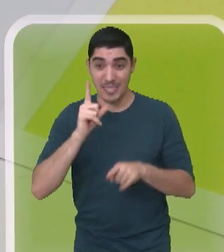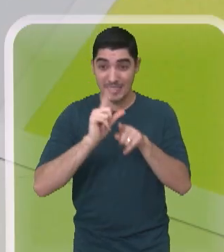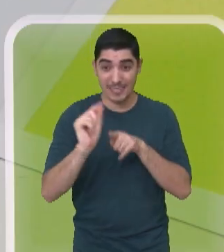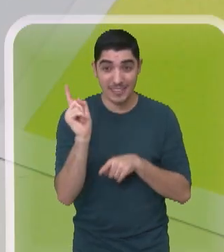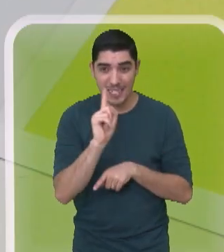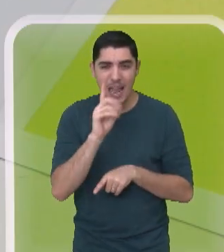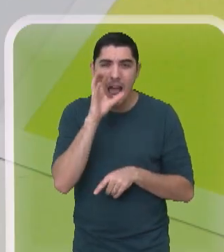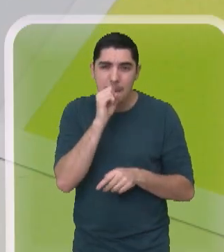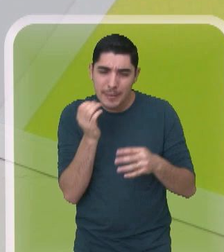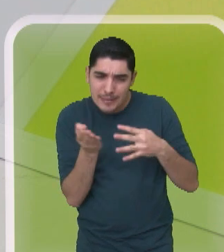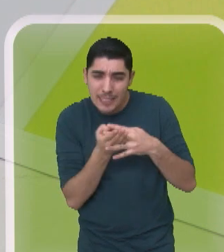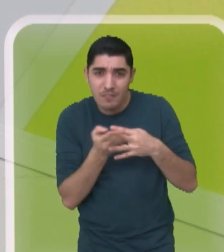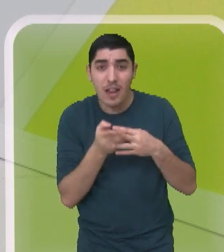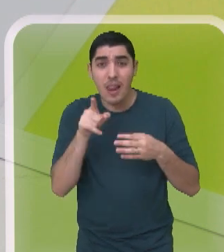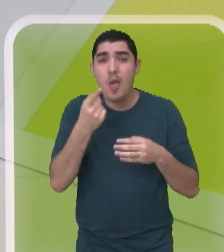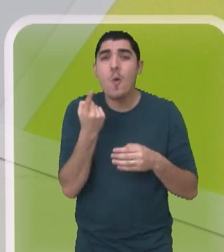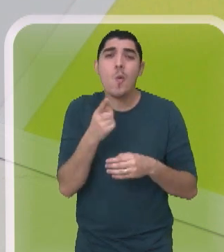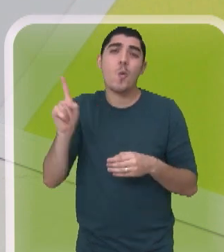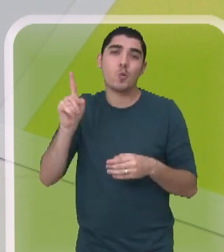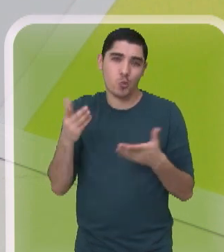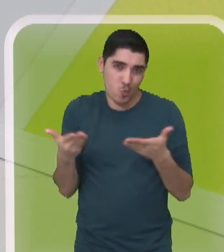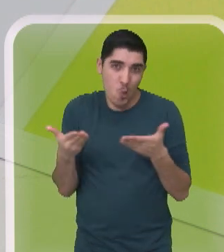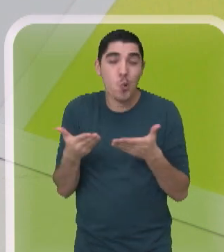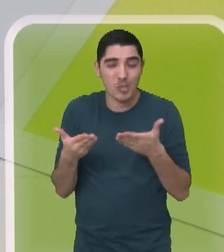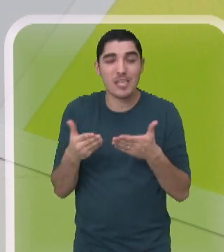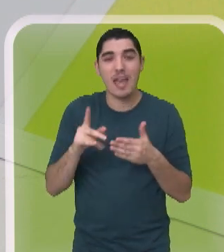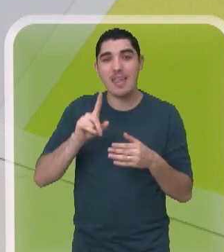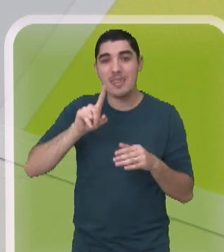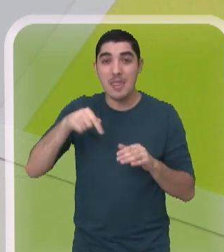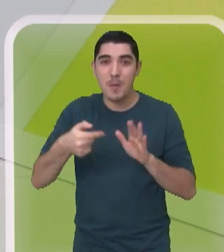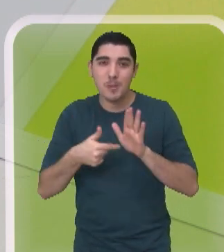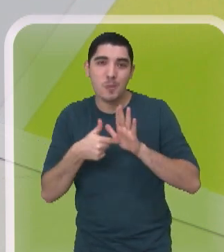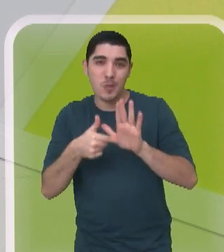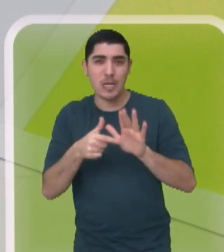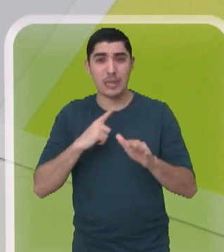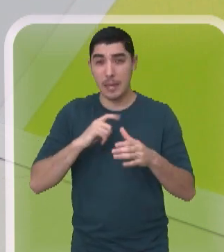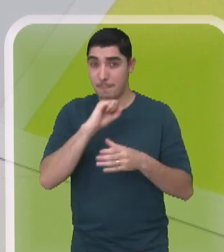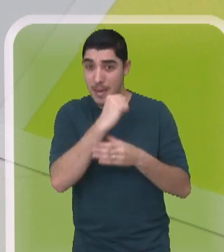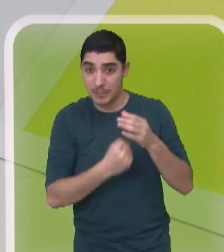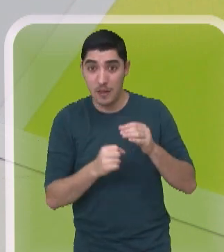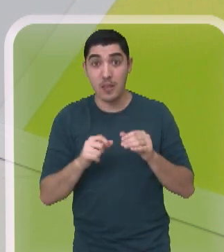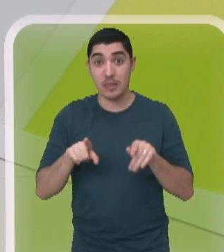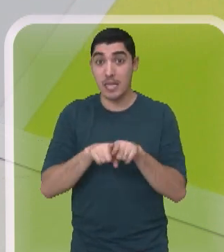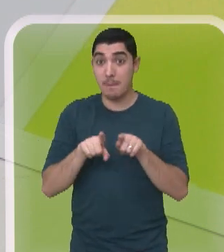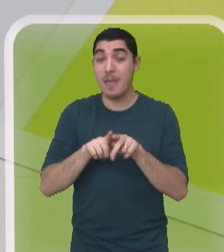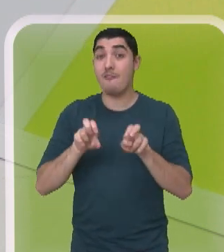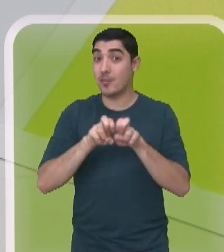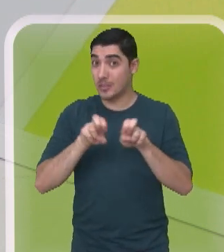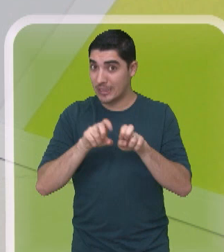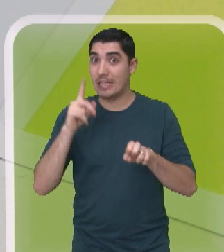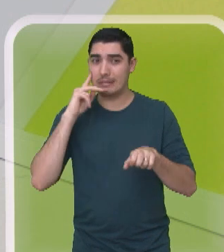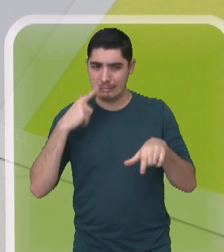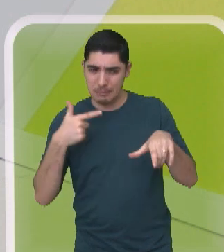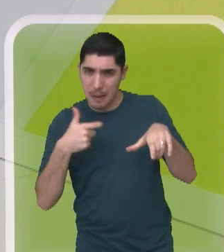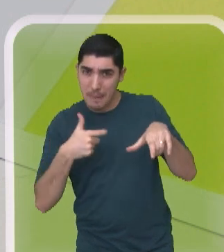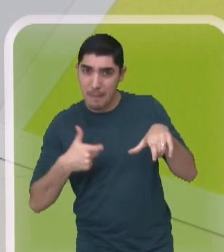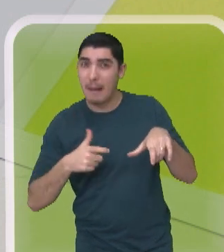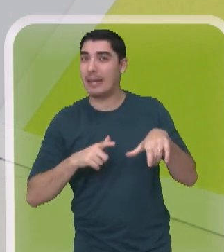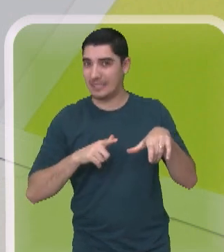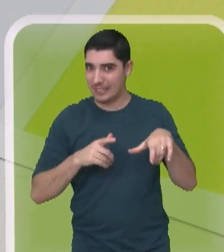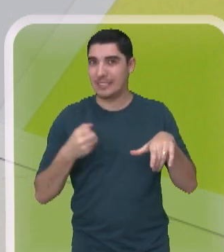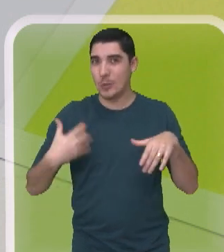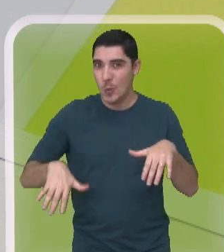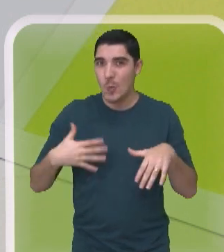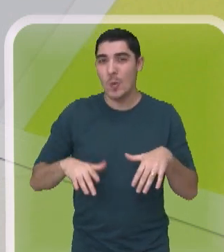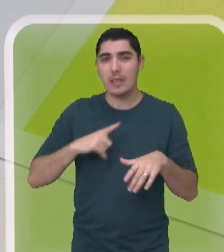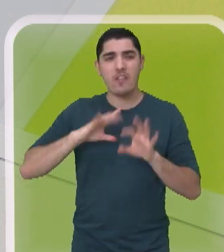para um rápido intervalo, último da tarde, para a gente falar bastante. Tem basquete, tem futsal. Futsal dá uma goleada que você vai ver já já, impressionante. Tem muita coisa para